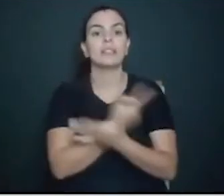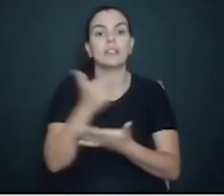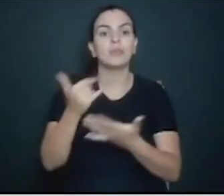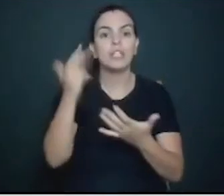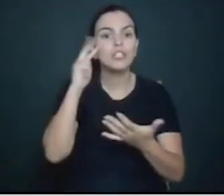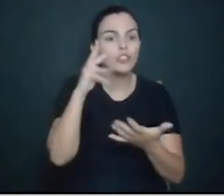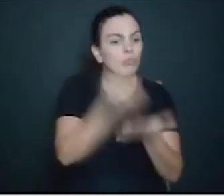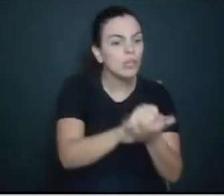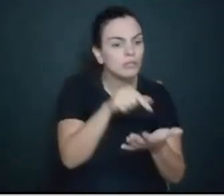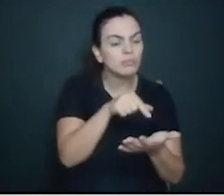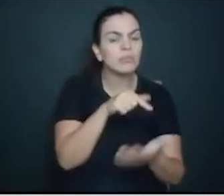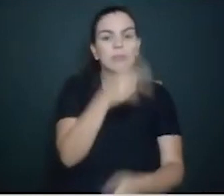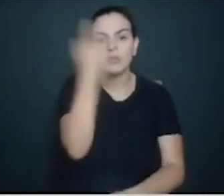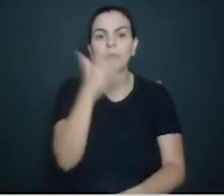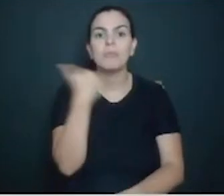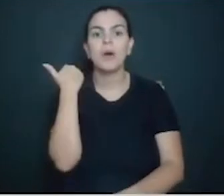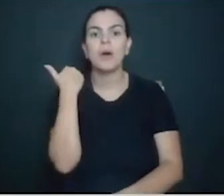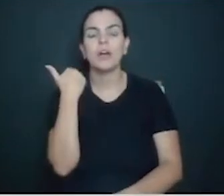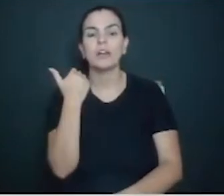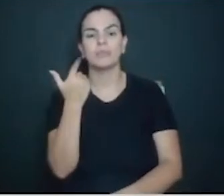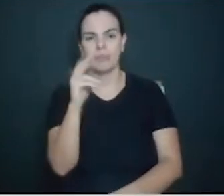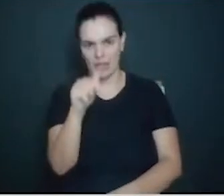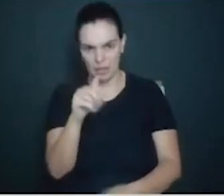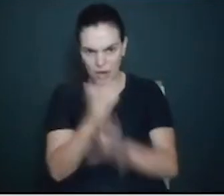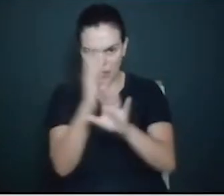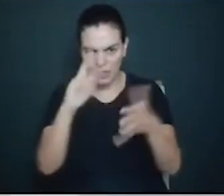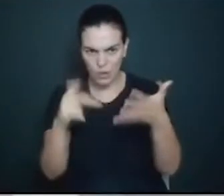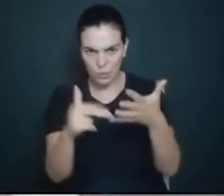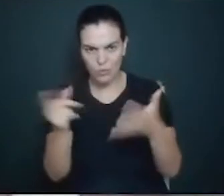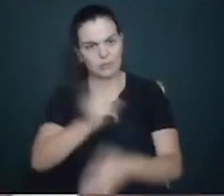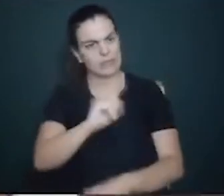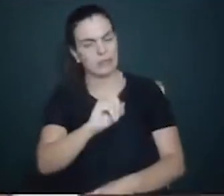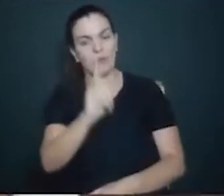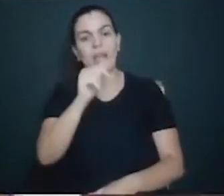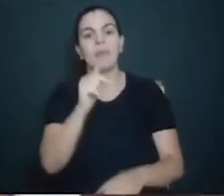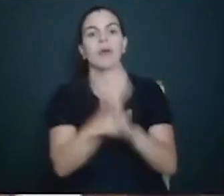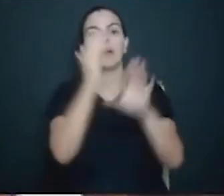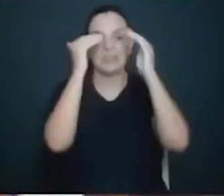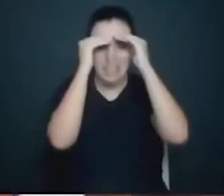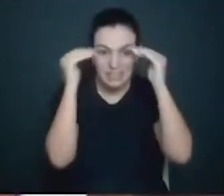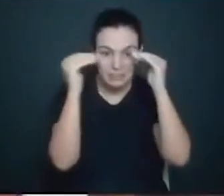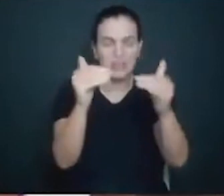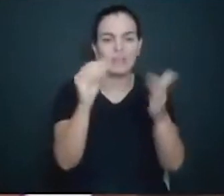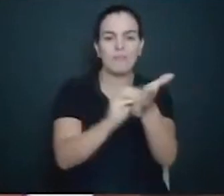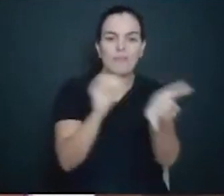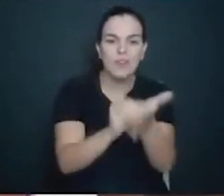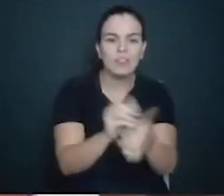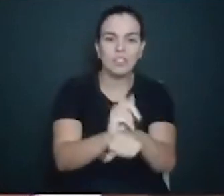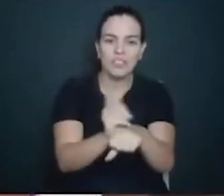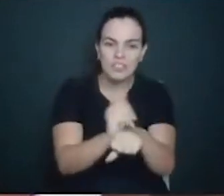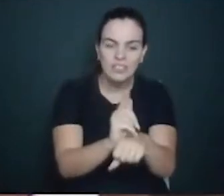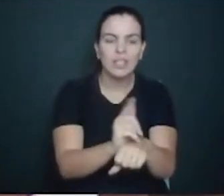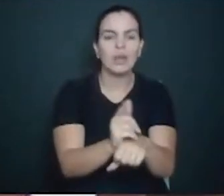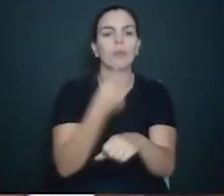acabando, não morre por falta de recurso, falta de respeito e falta gestão para que a gente possa